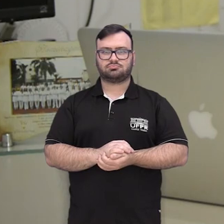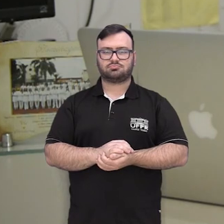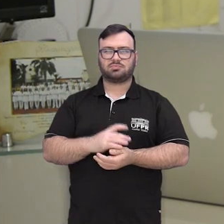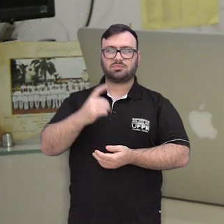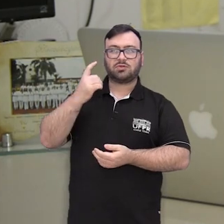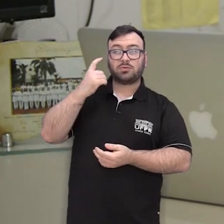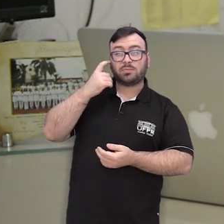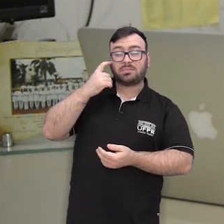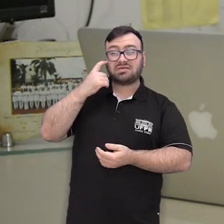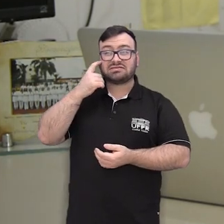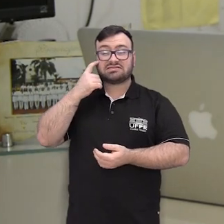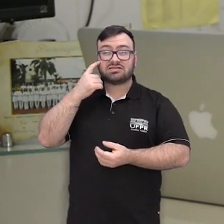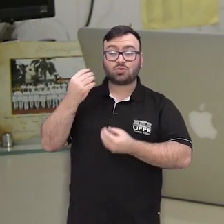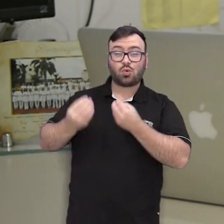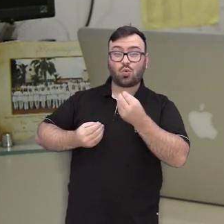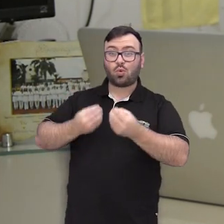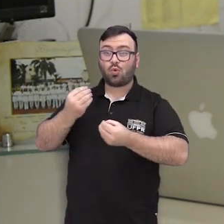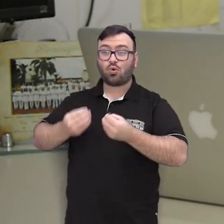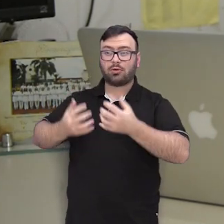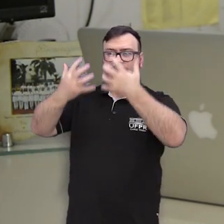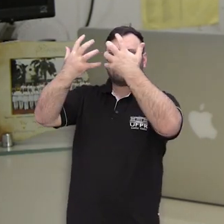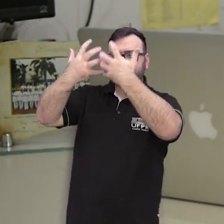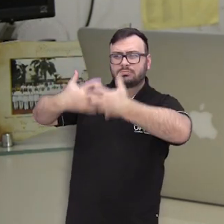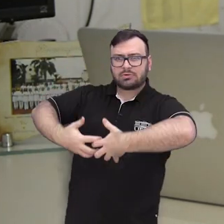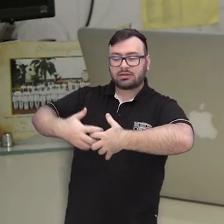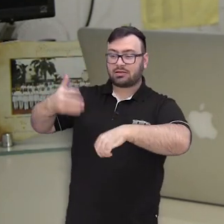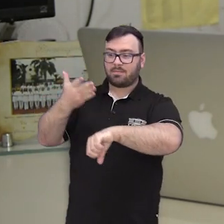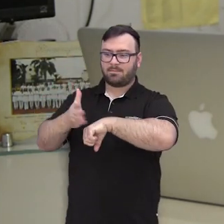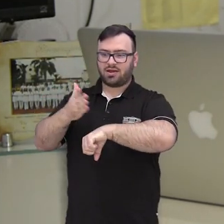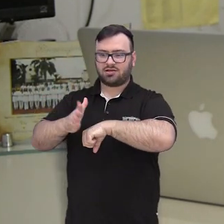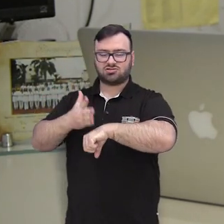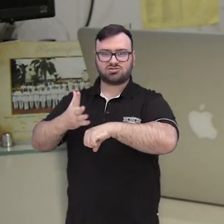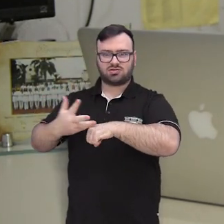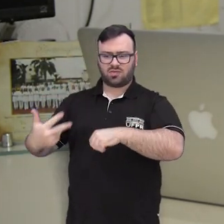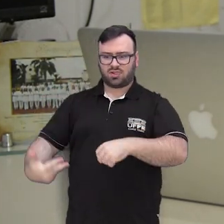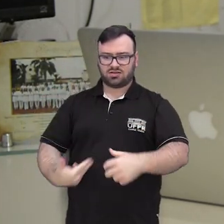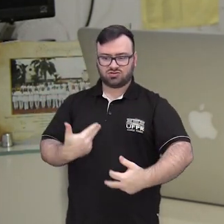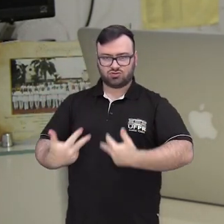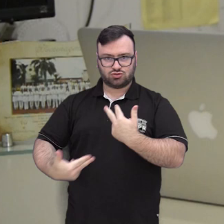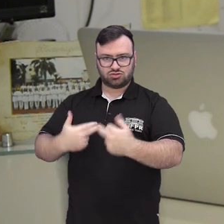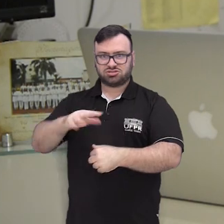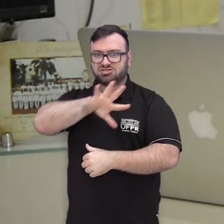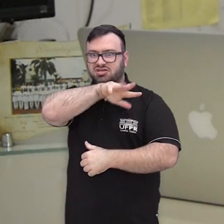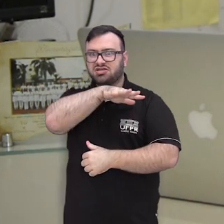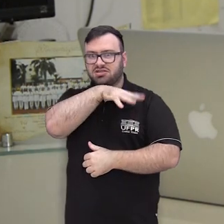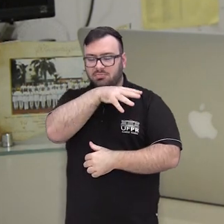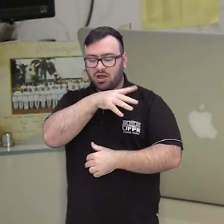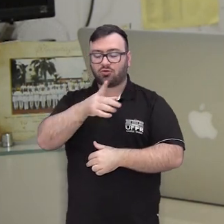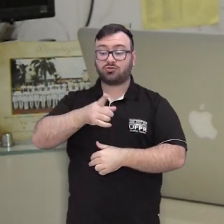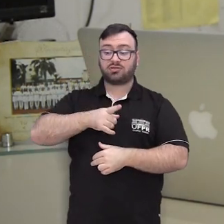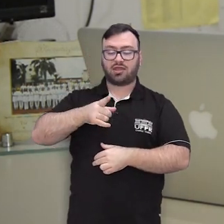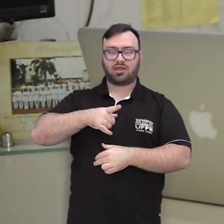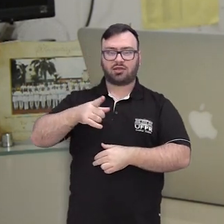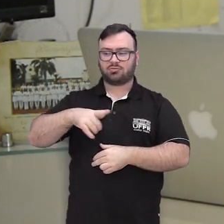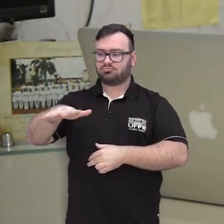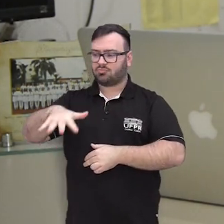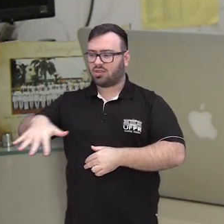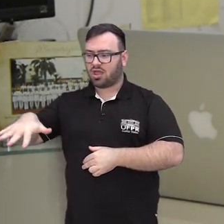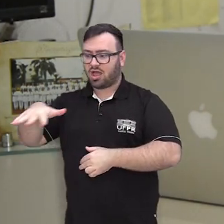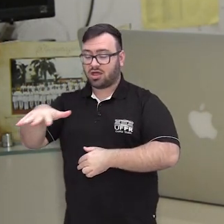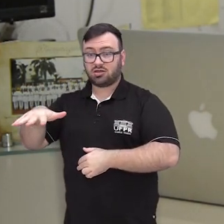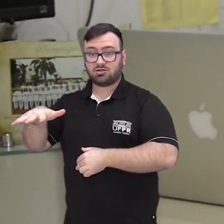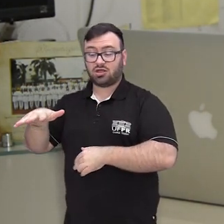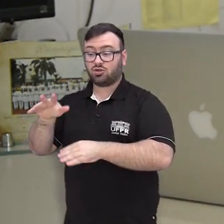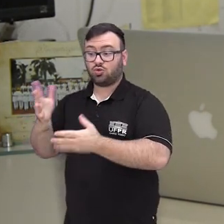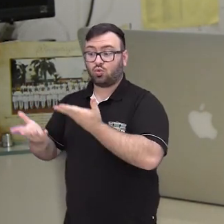Ideia como que funciona a parte prática da clínica cirúrgica, a gente divide em atividades ambulatoriais